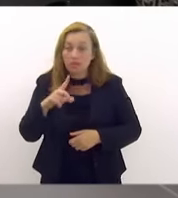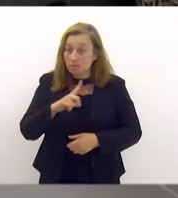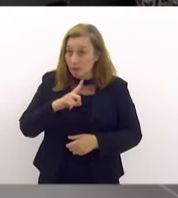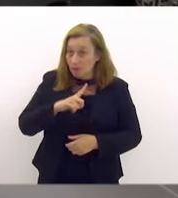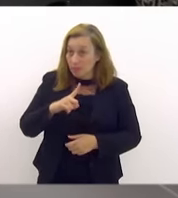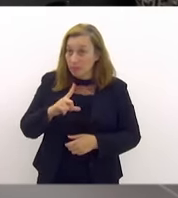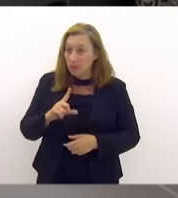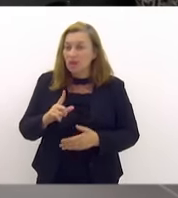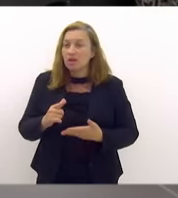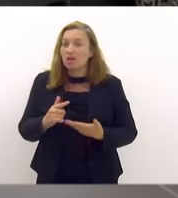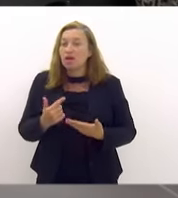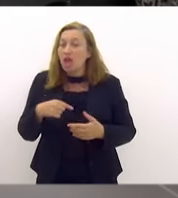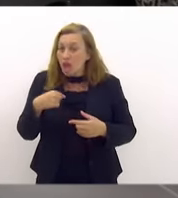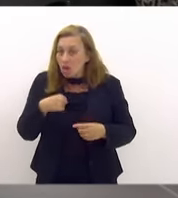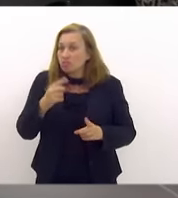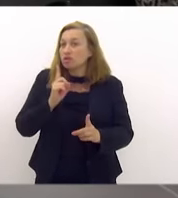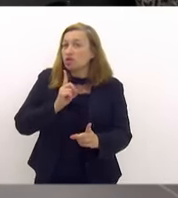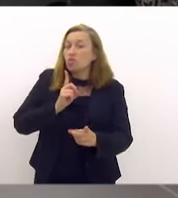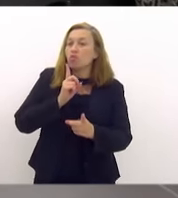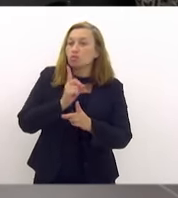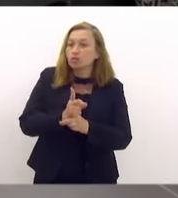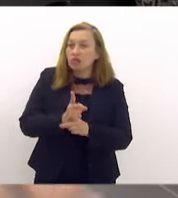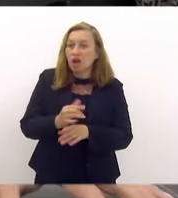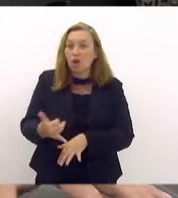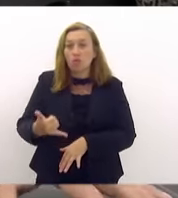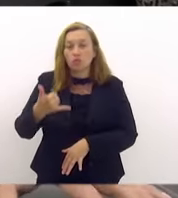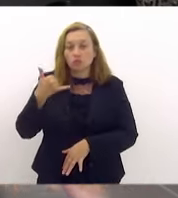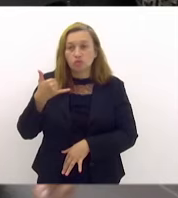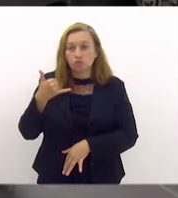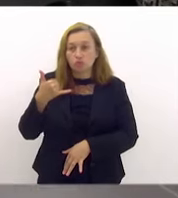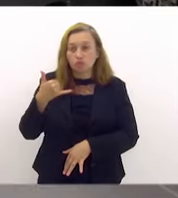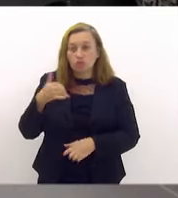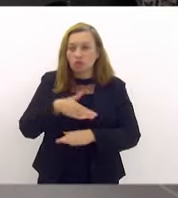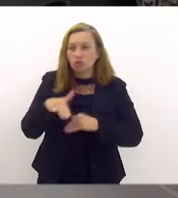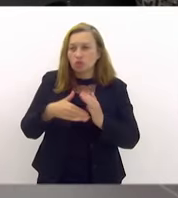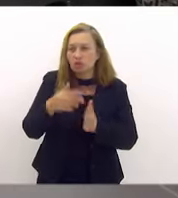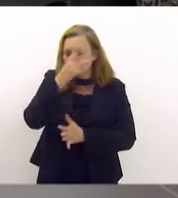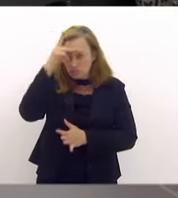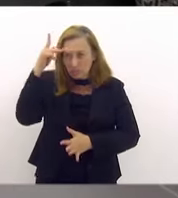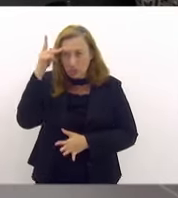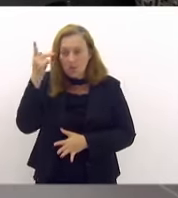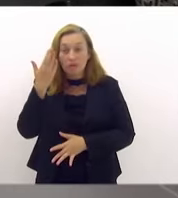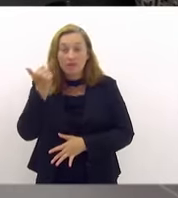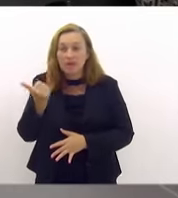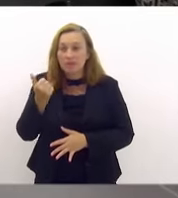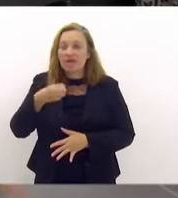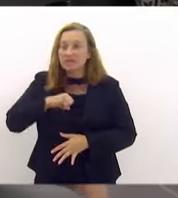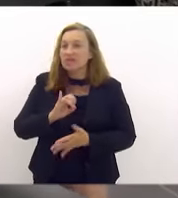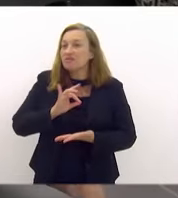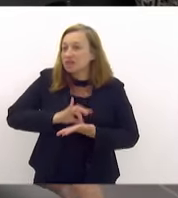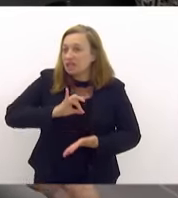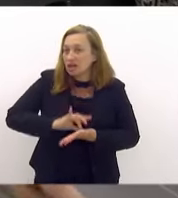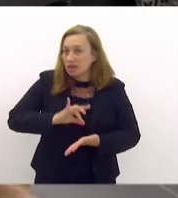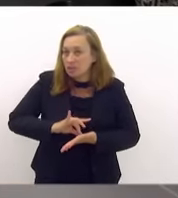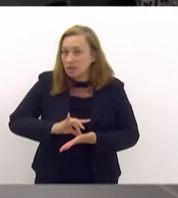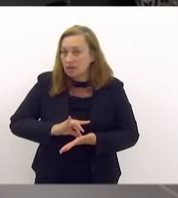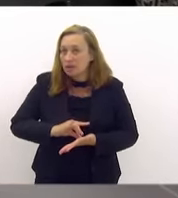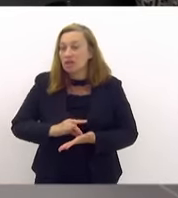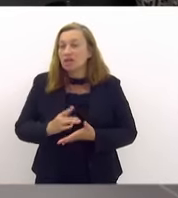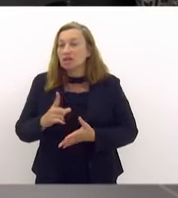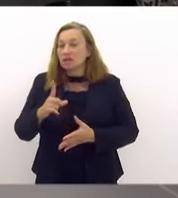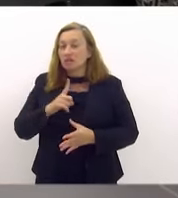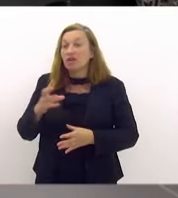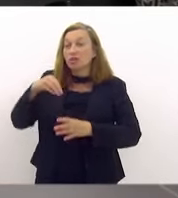eu vou ter que de alguma forma encontrar eh o telefone dessas pessoas para fazer o cruzamento das Antenas para saber se elas realmente estiveram na sua casa